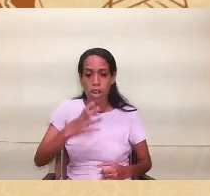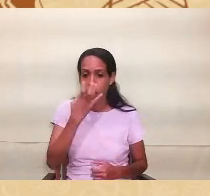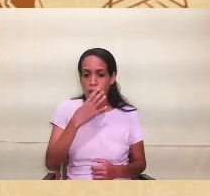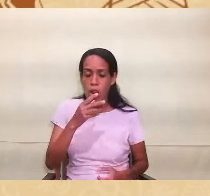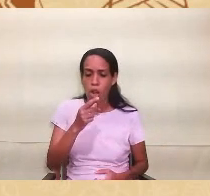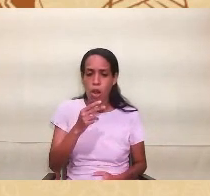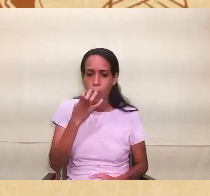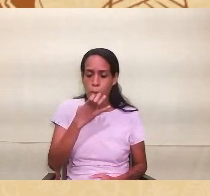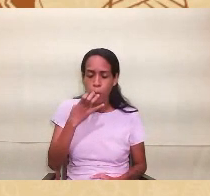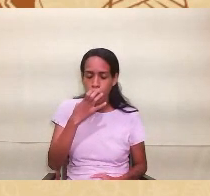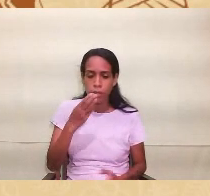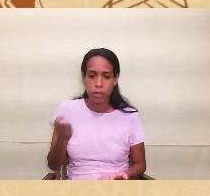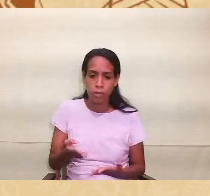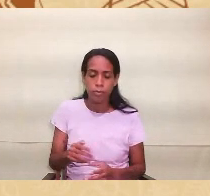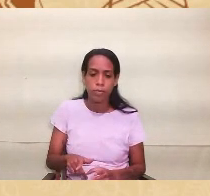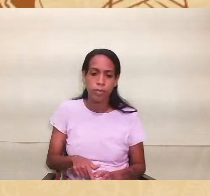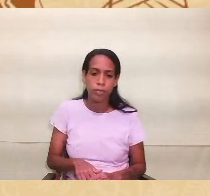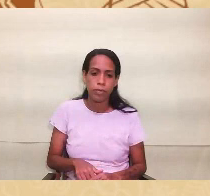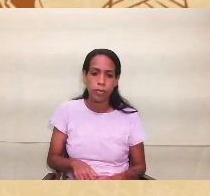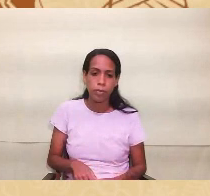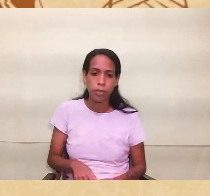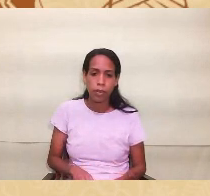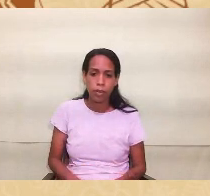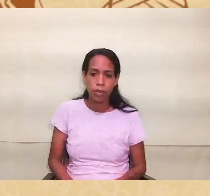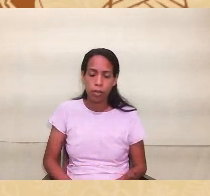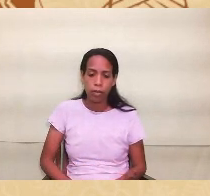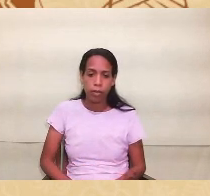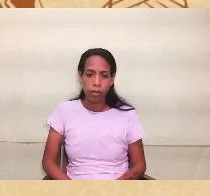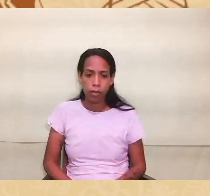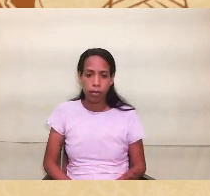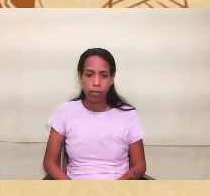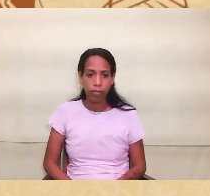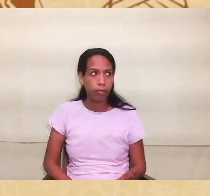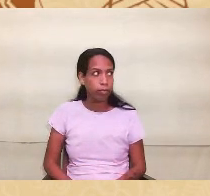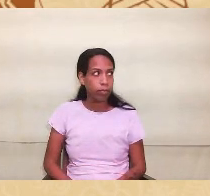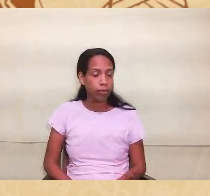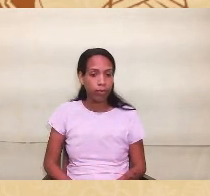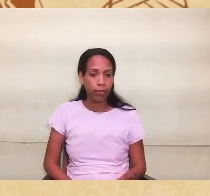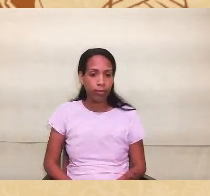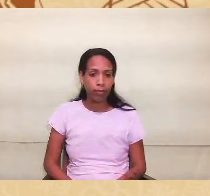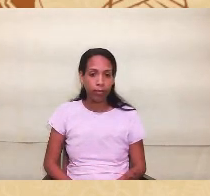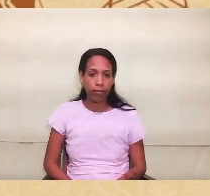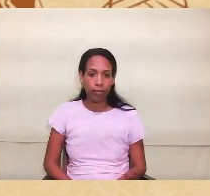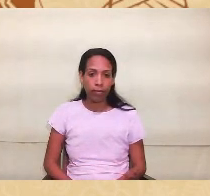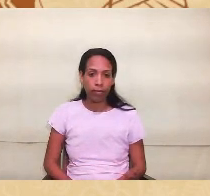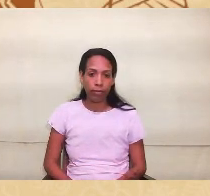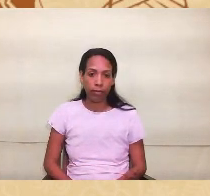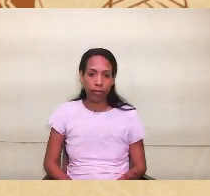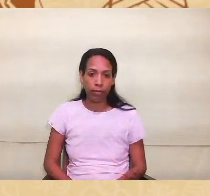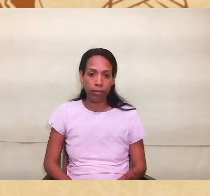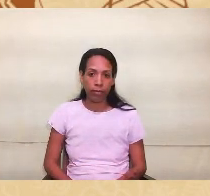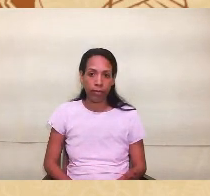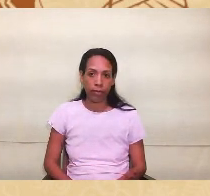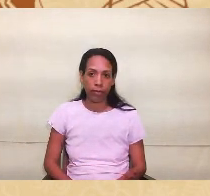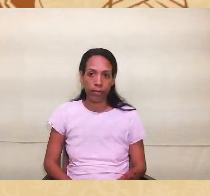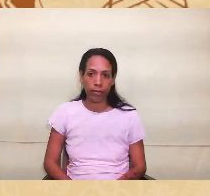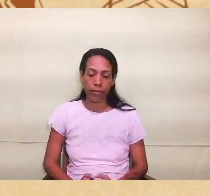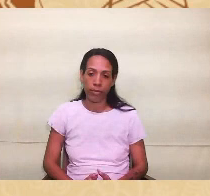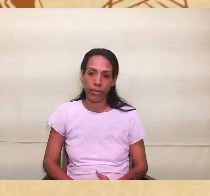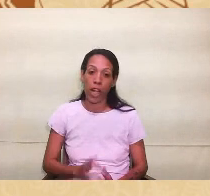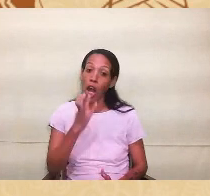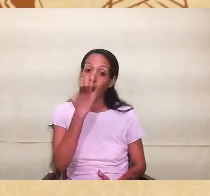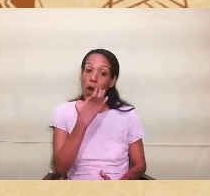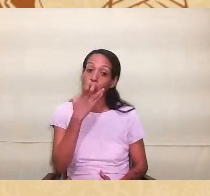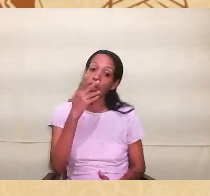aqui, é assim. Mora moanga, supé a pó, o papa moambé, e